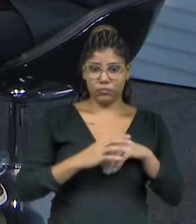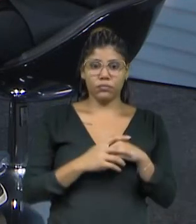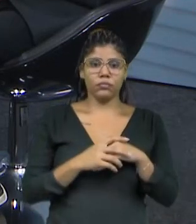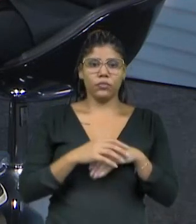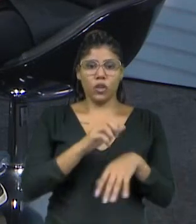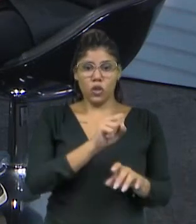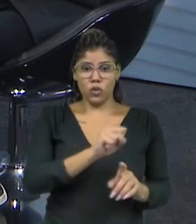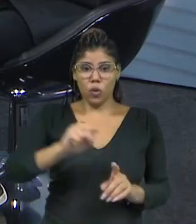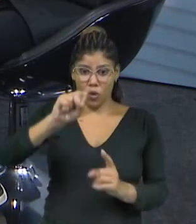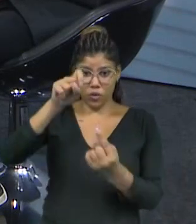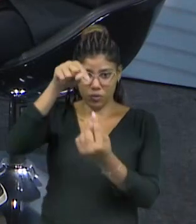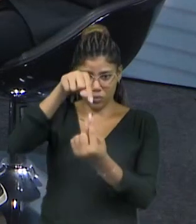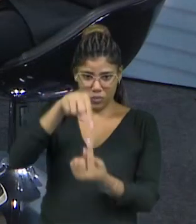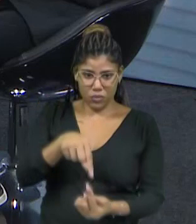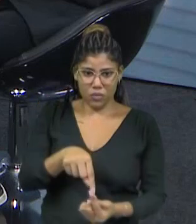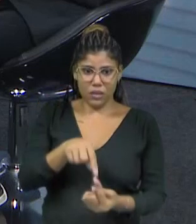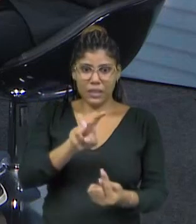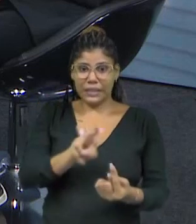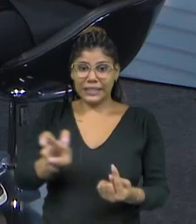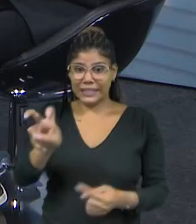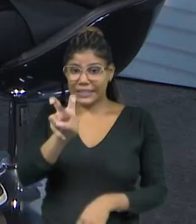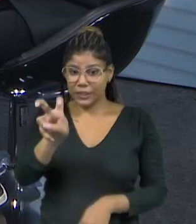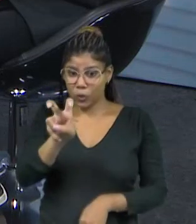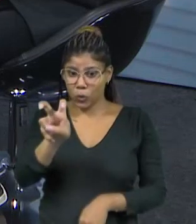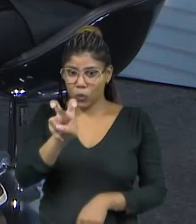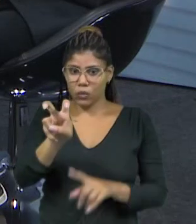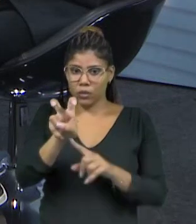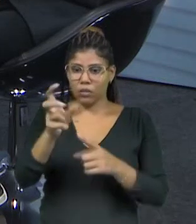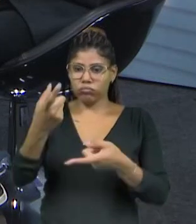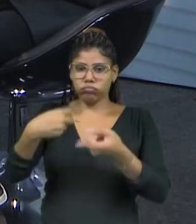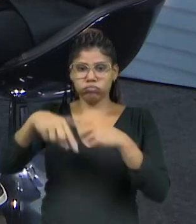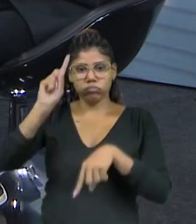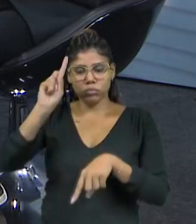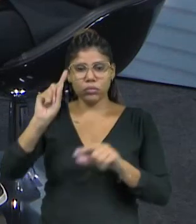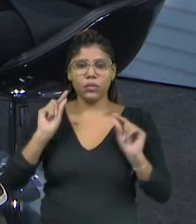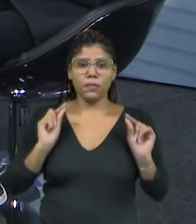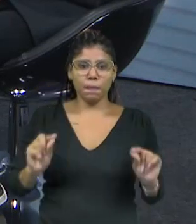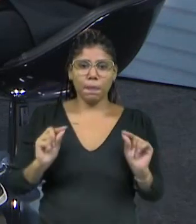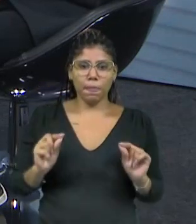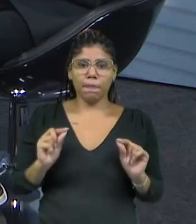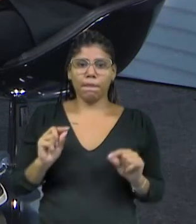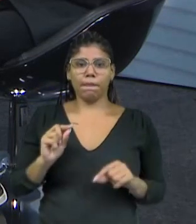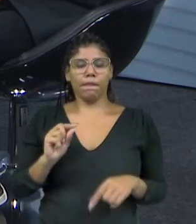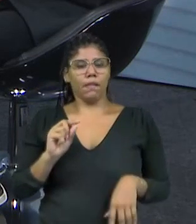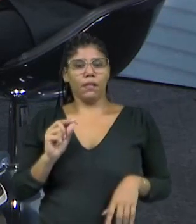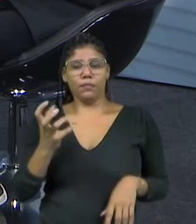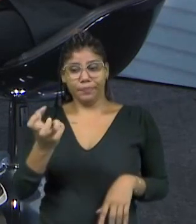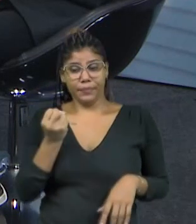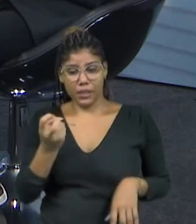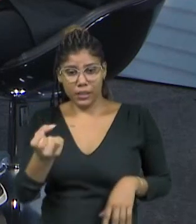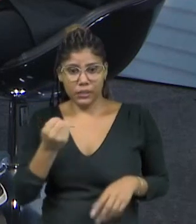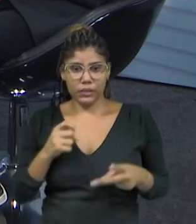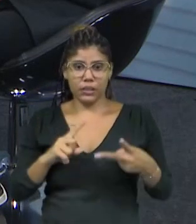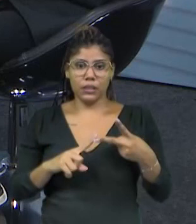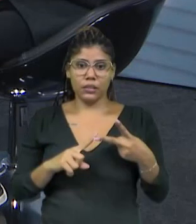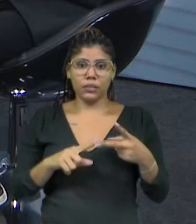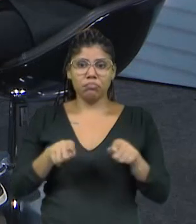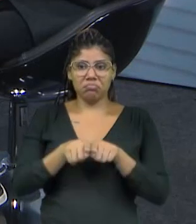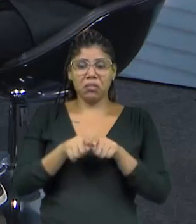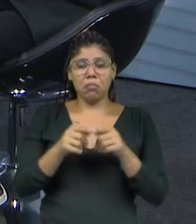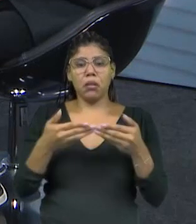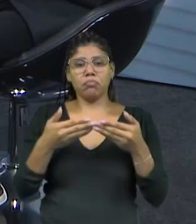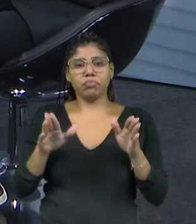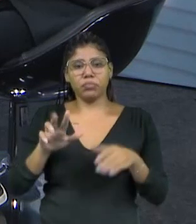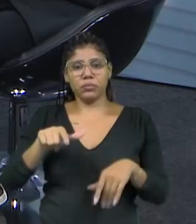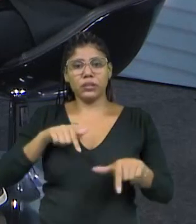desses 8, 5 deles cresceram em termos de receita e em termos de emprego. Quais